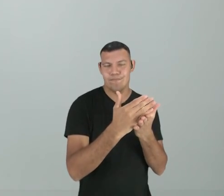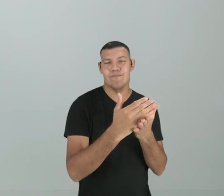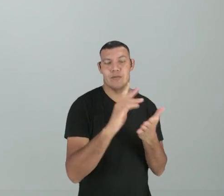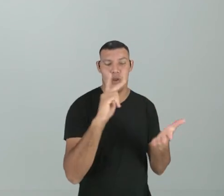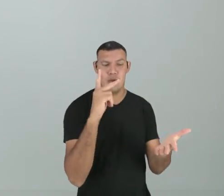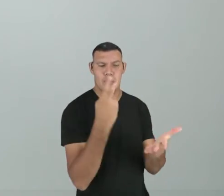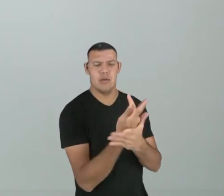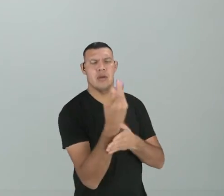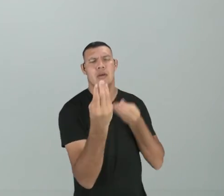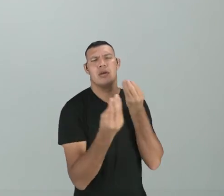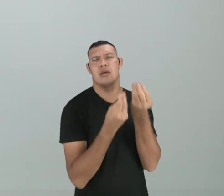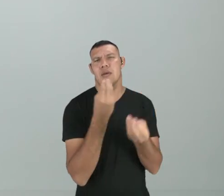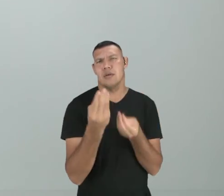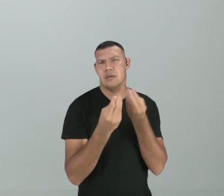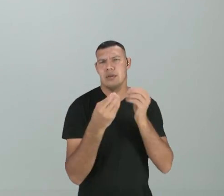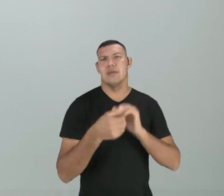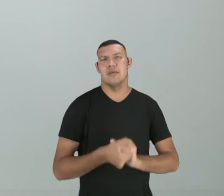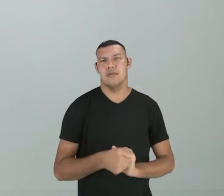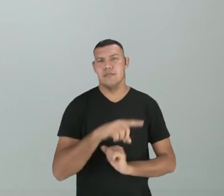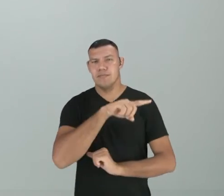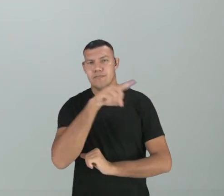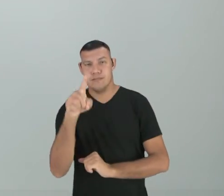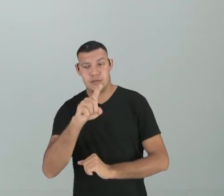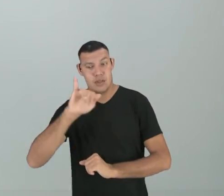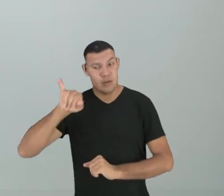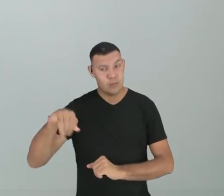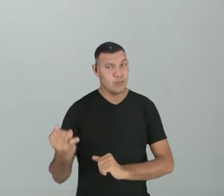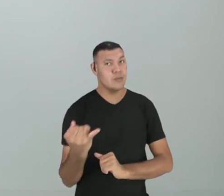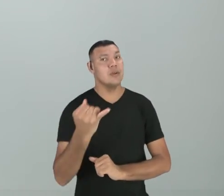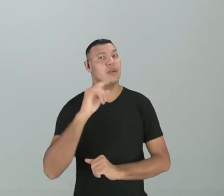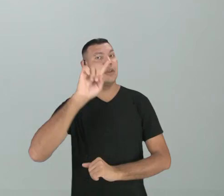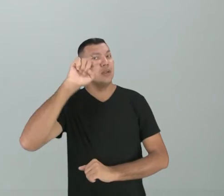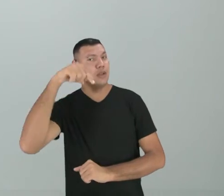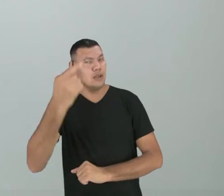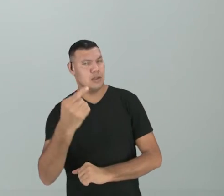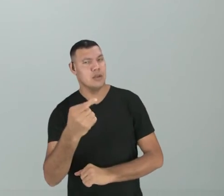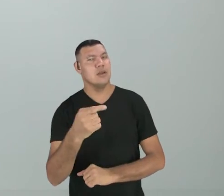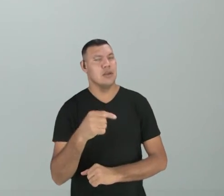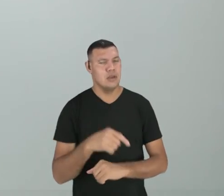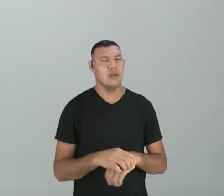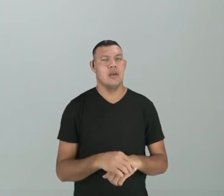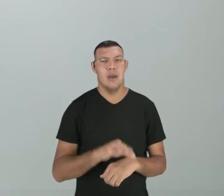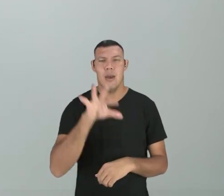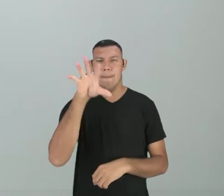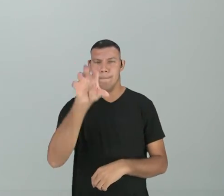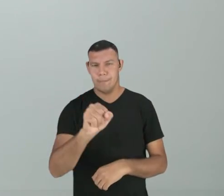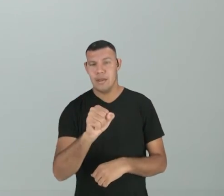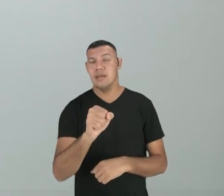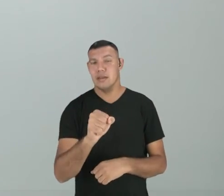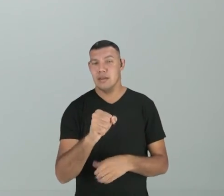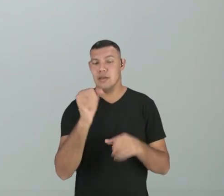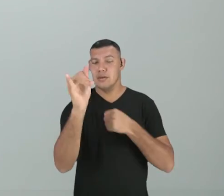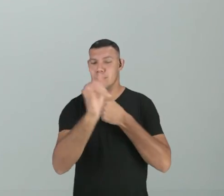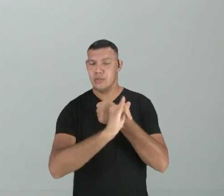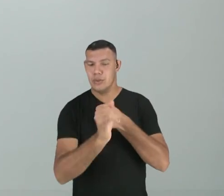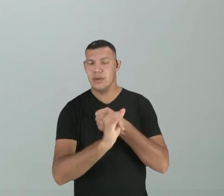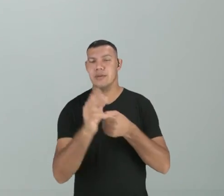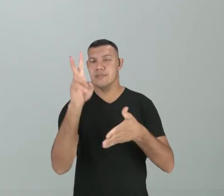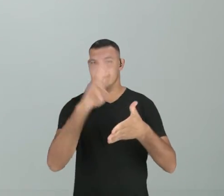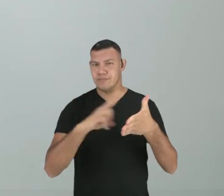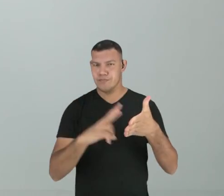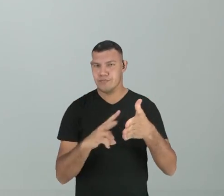fatos aconteceram. Se vocês tiverem oportunidade depois de pegar essa crônica toda e ler,